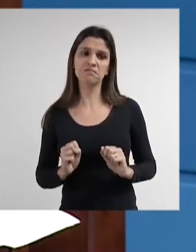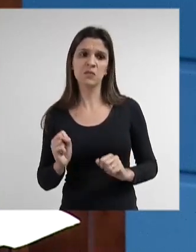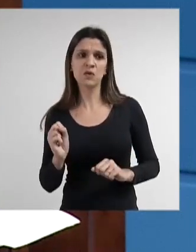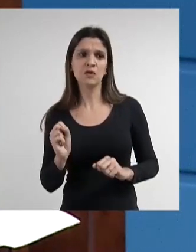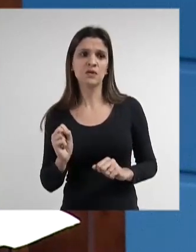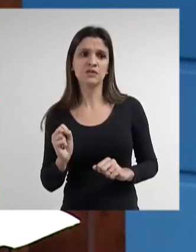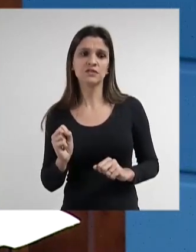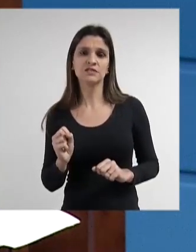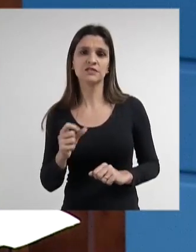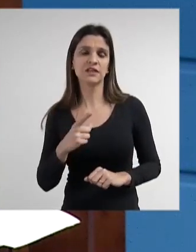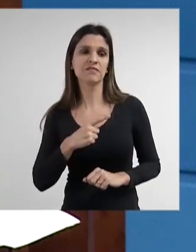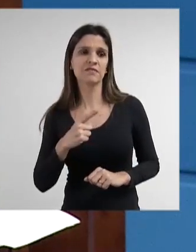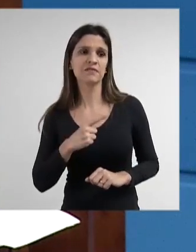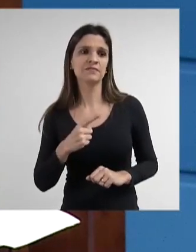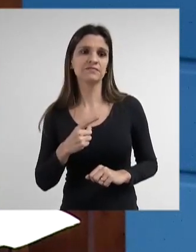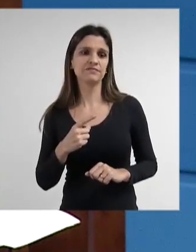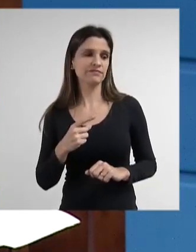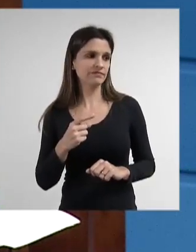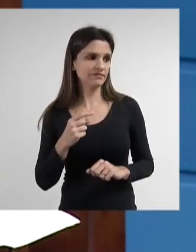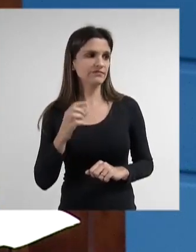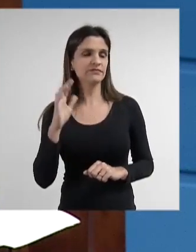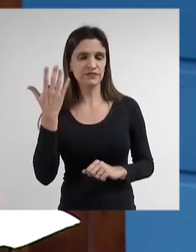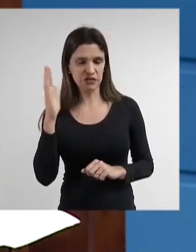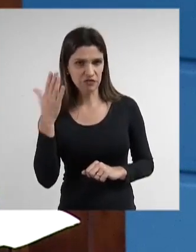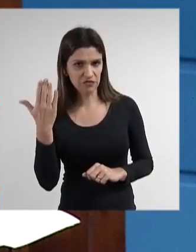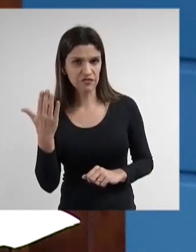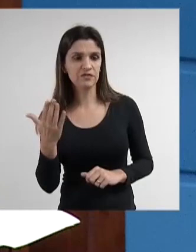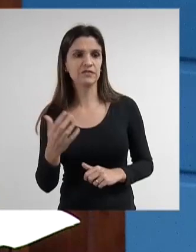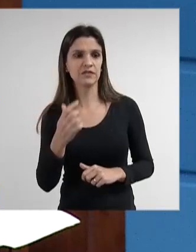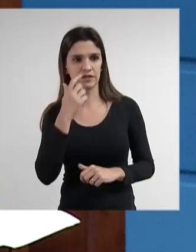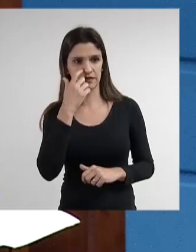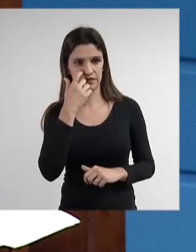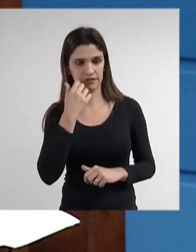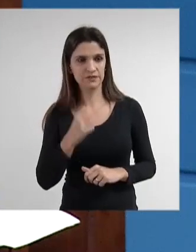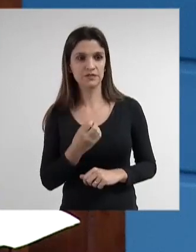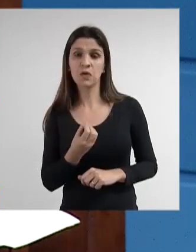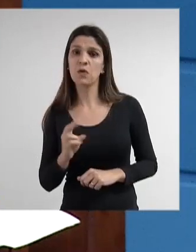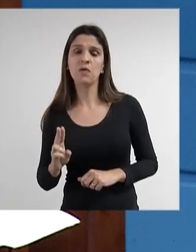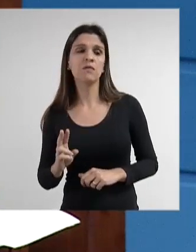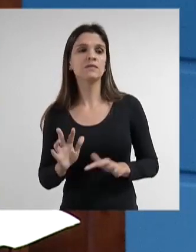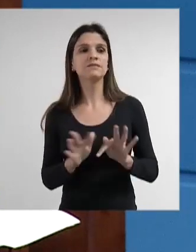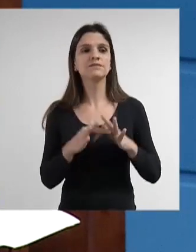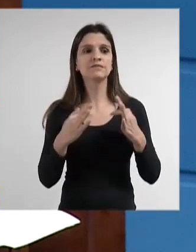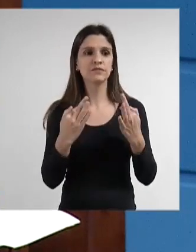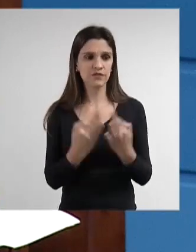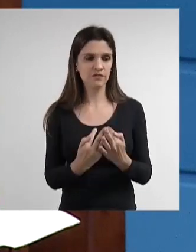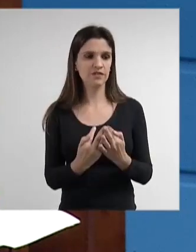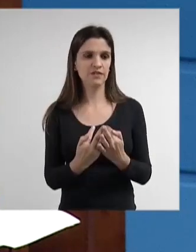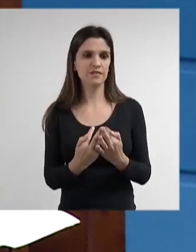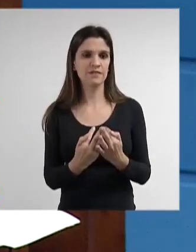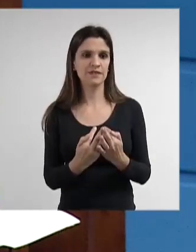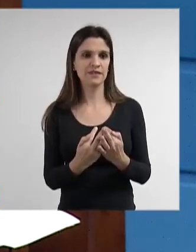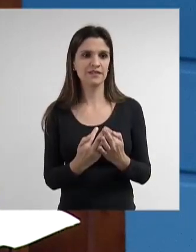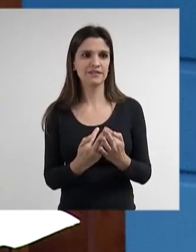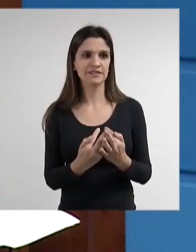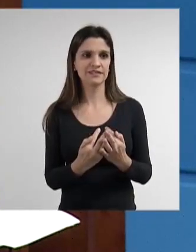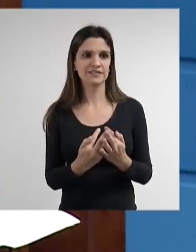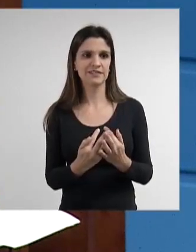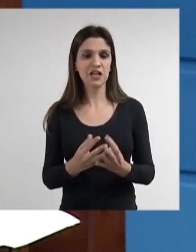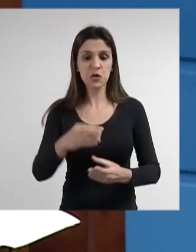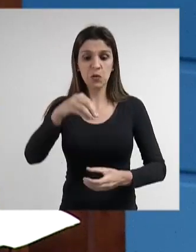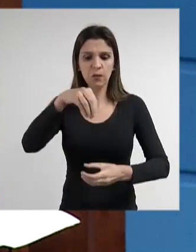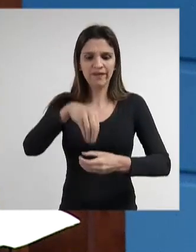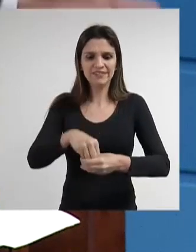ter fraudes, ou até o caso de famílias que foram incluídas no